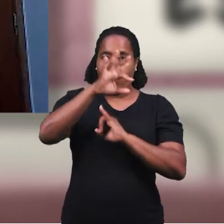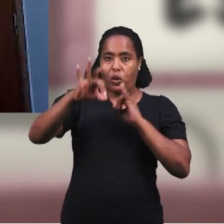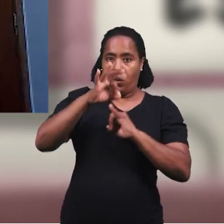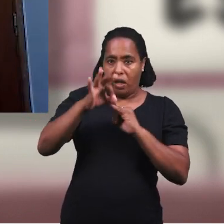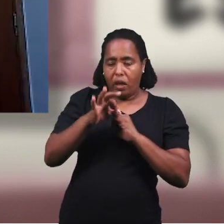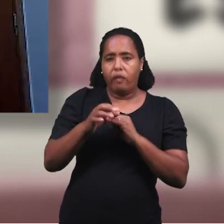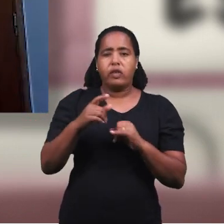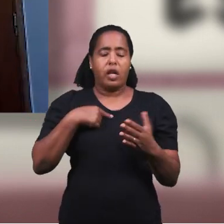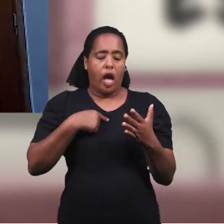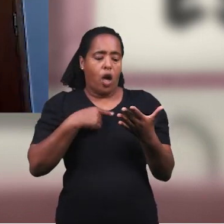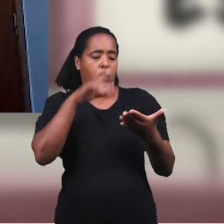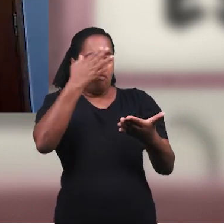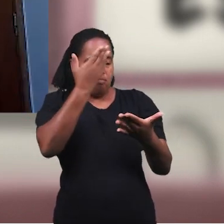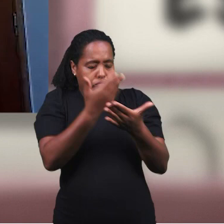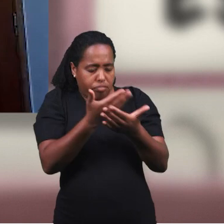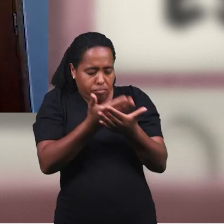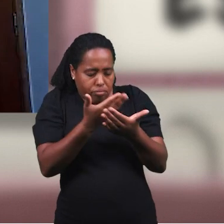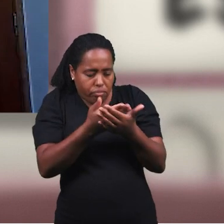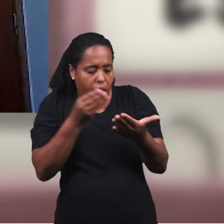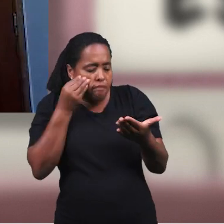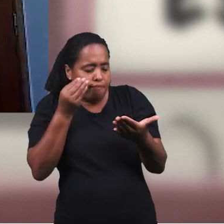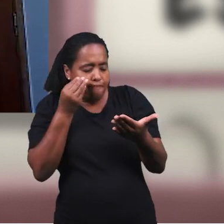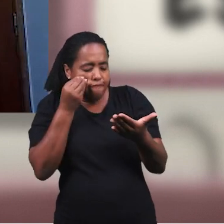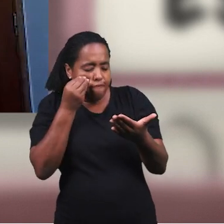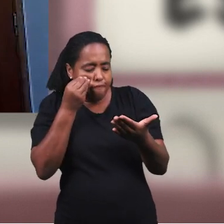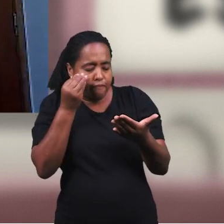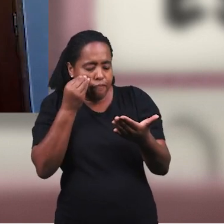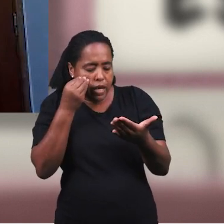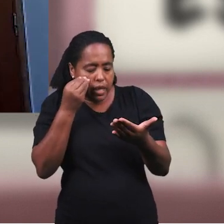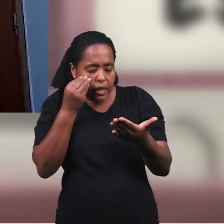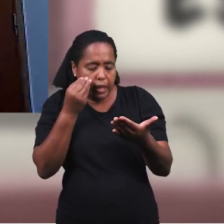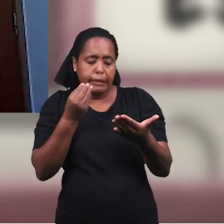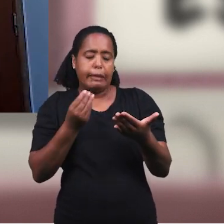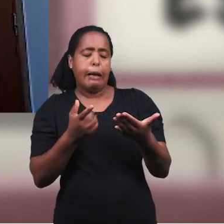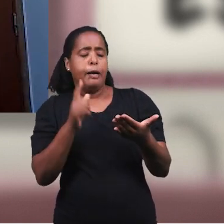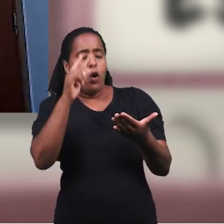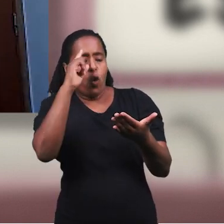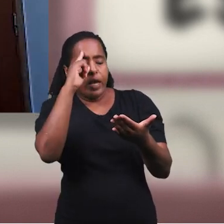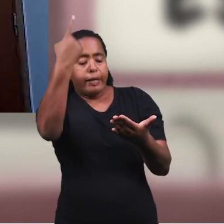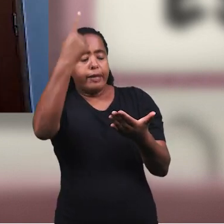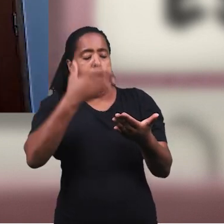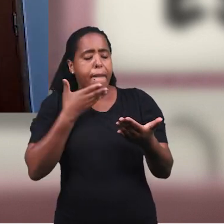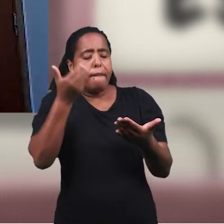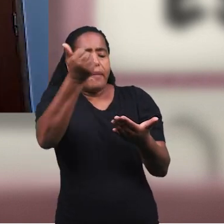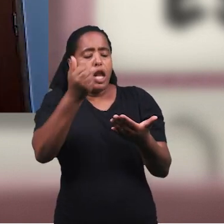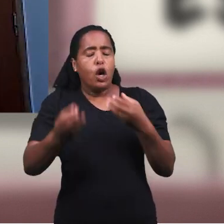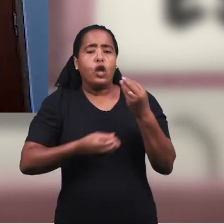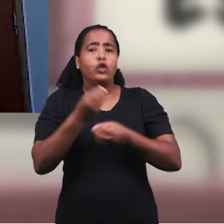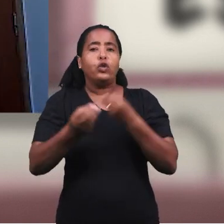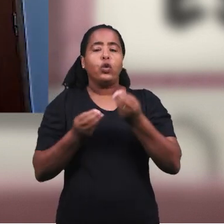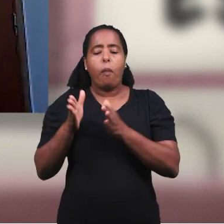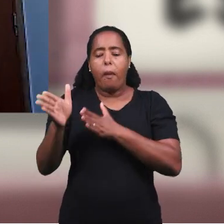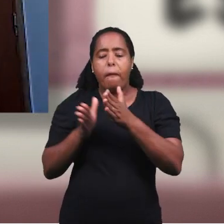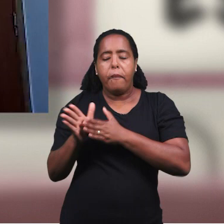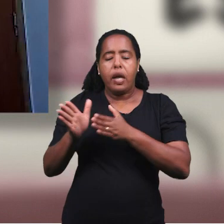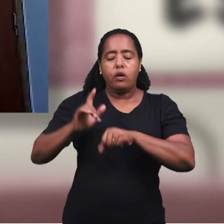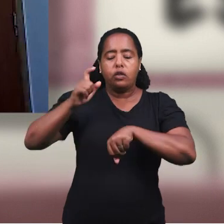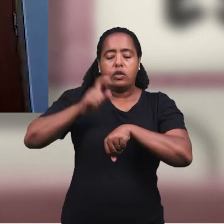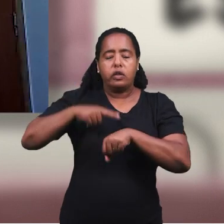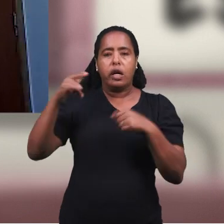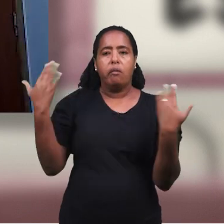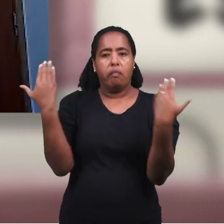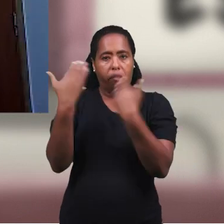como simulado no tempo certo, para conseguir ter uma ideia melhor de como seria o meu tempo durante a